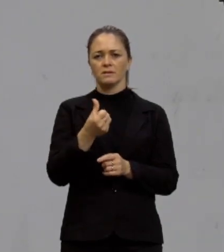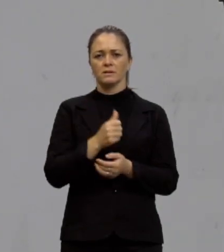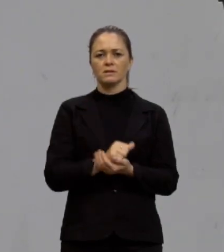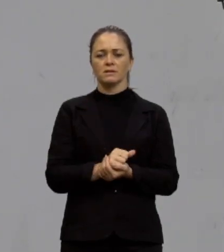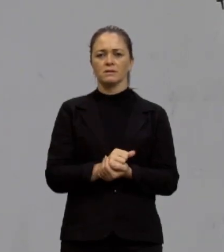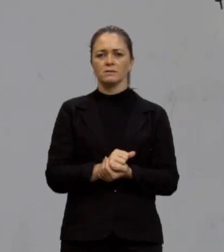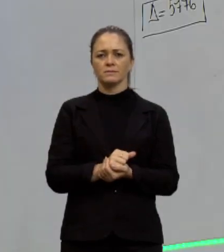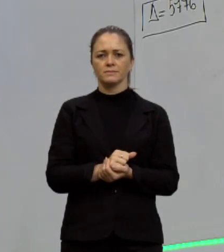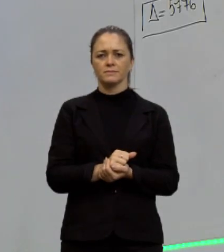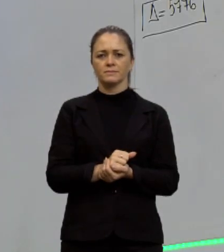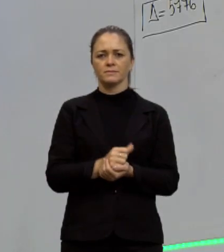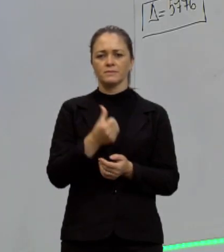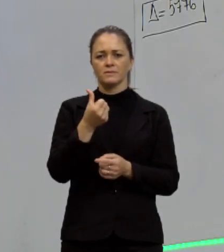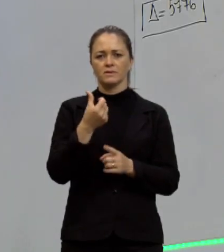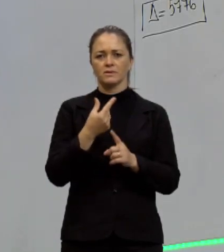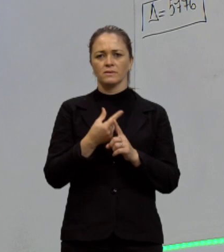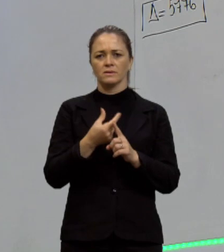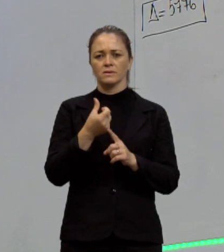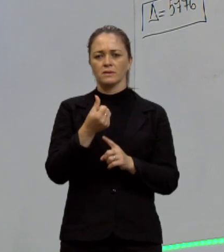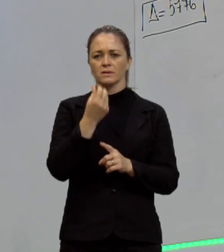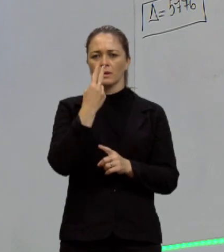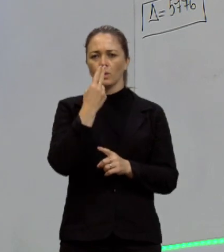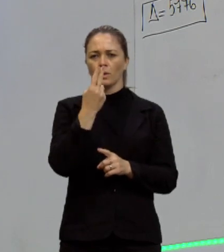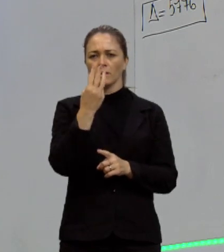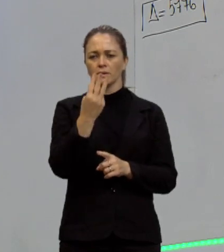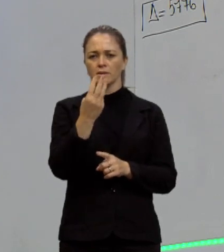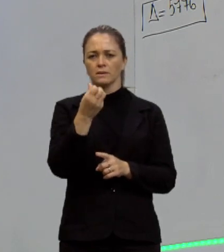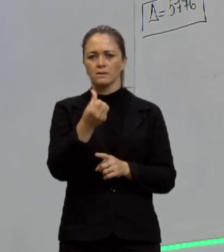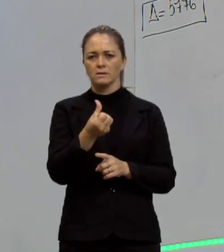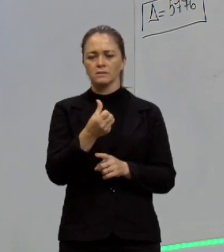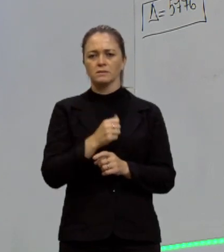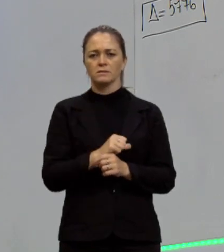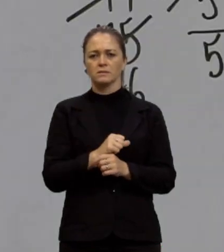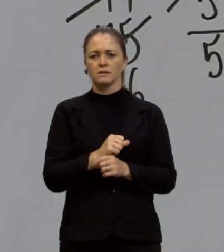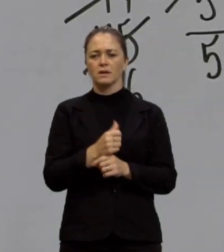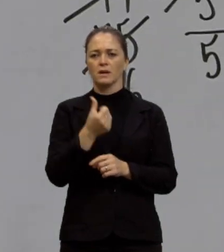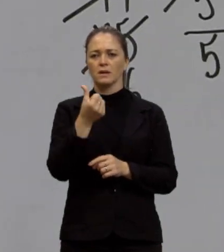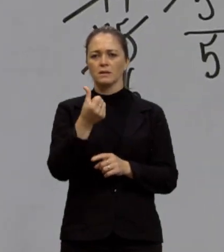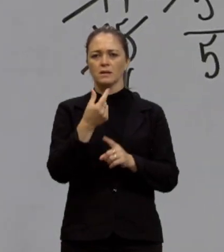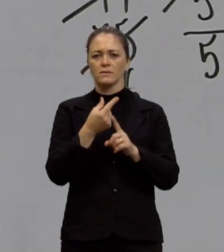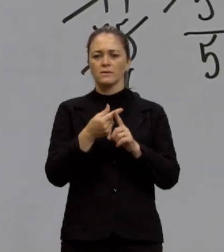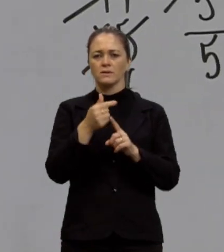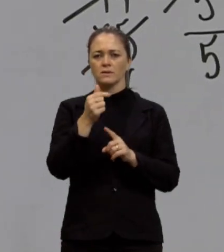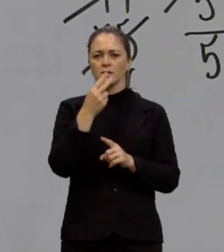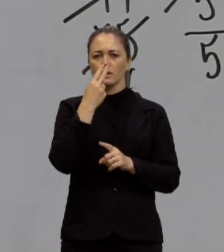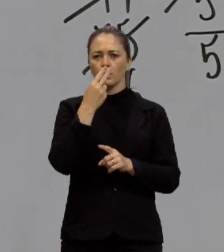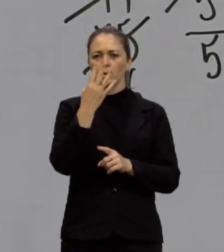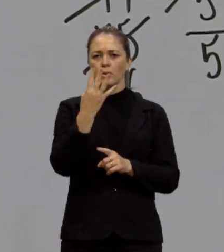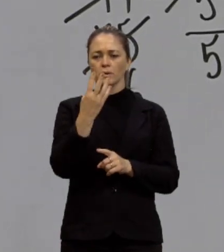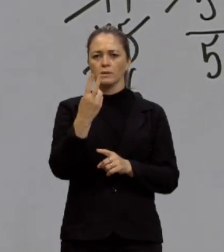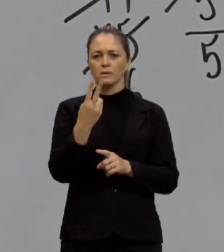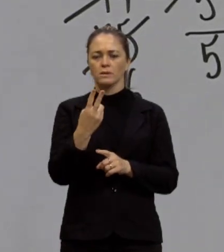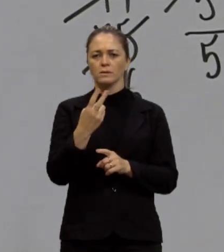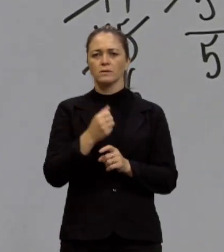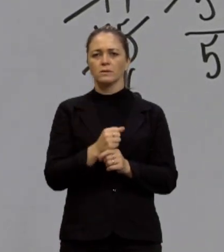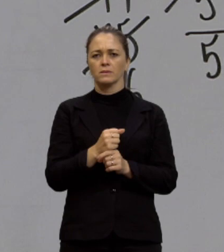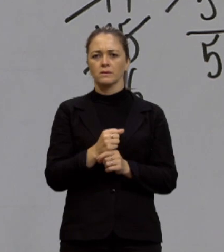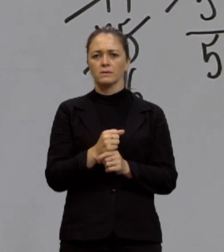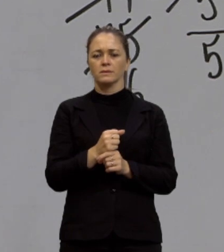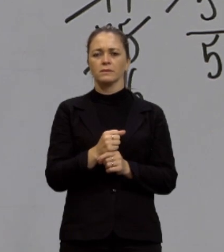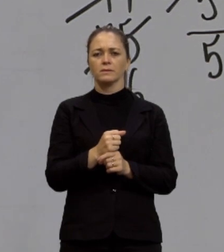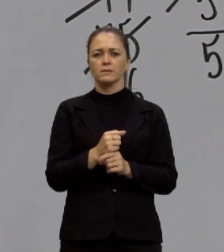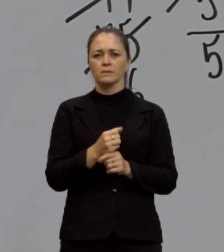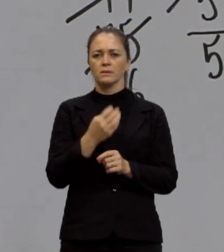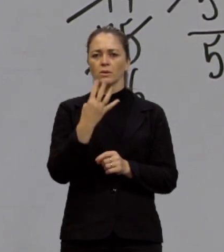6 vezes 6, 36, vão 3. 6 vezes 7, 42, 43,